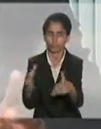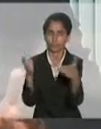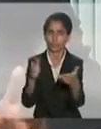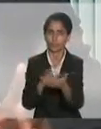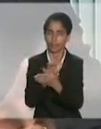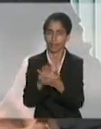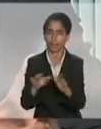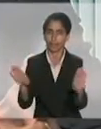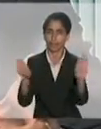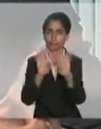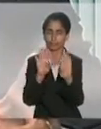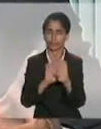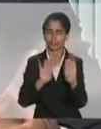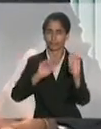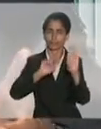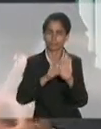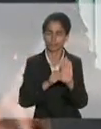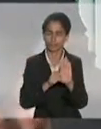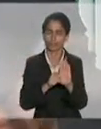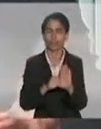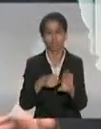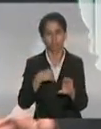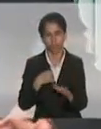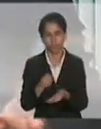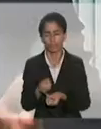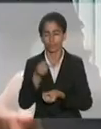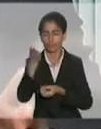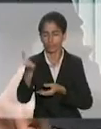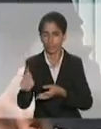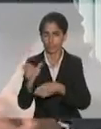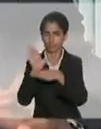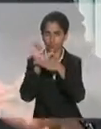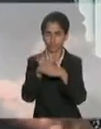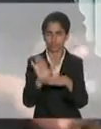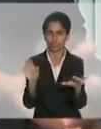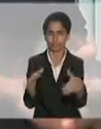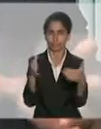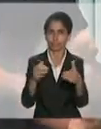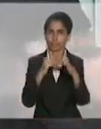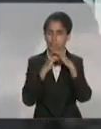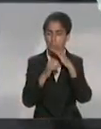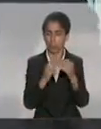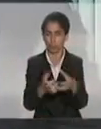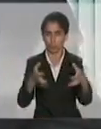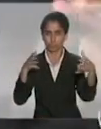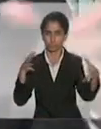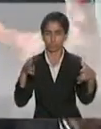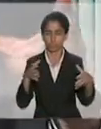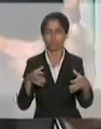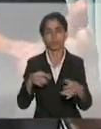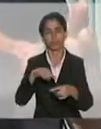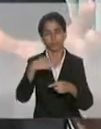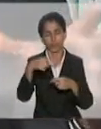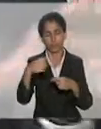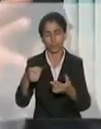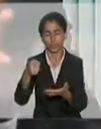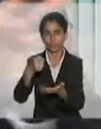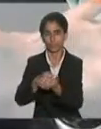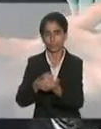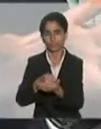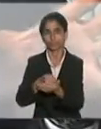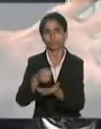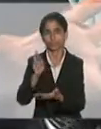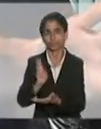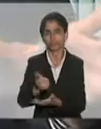empresas. Então, eu vou conceder os incentivos para essas empresas, e elas são grandes, e elas vão continuar pagando o ICMS, que